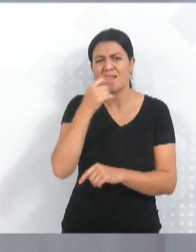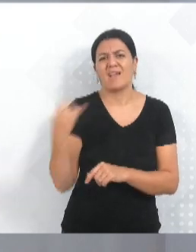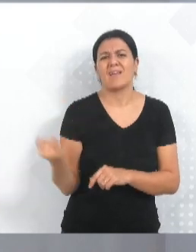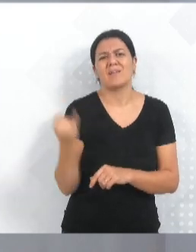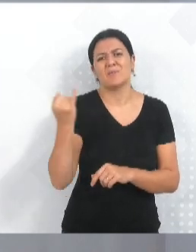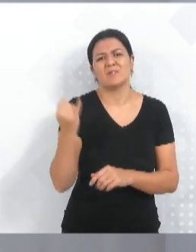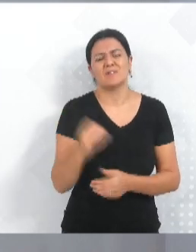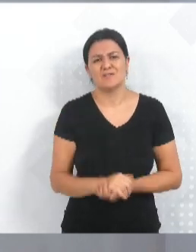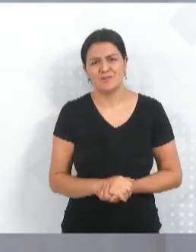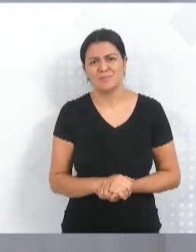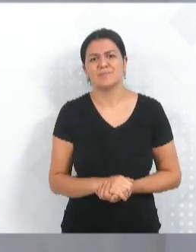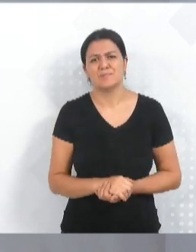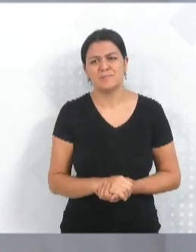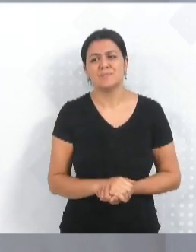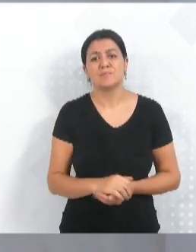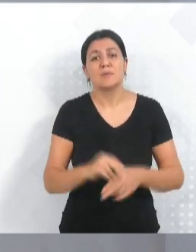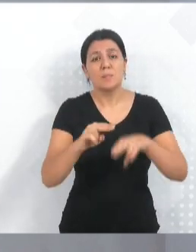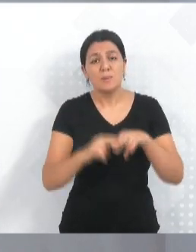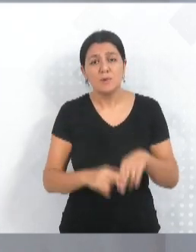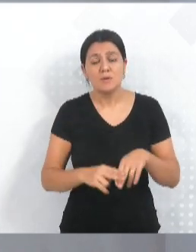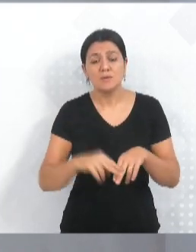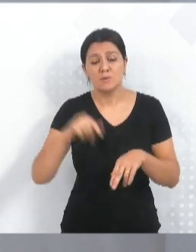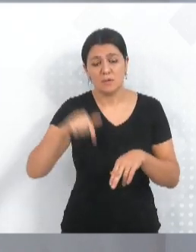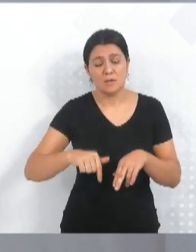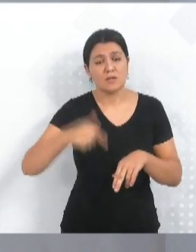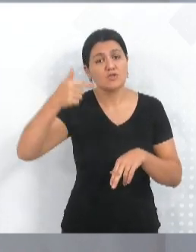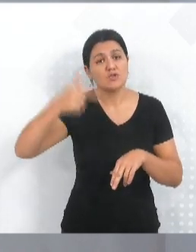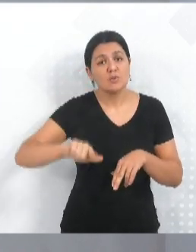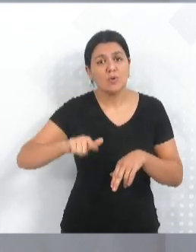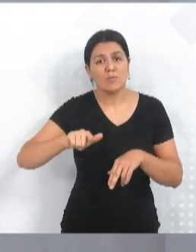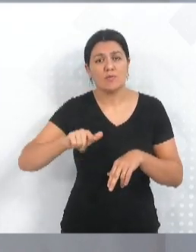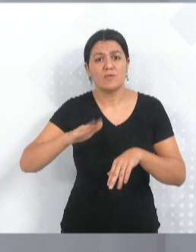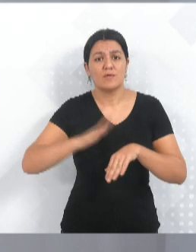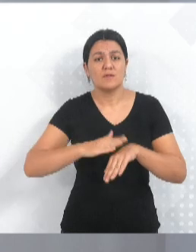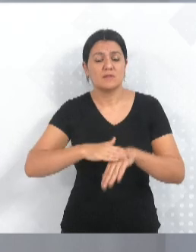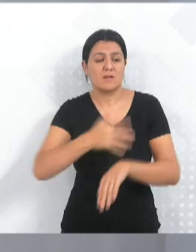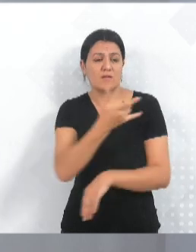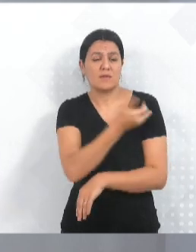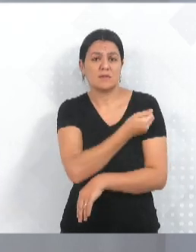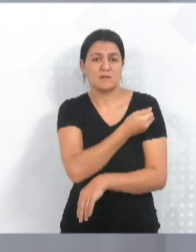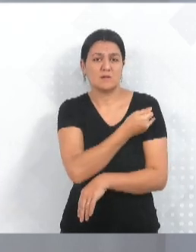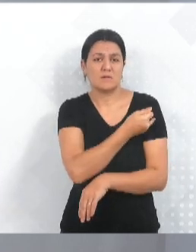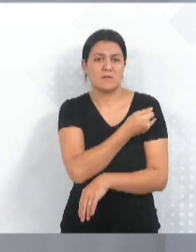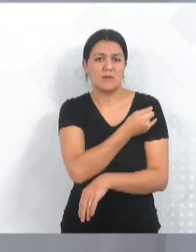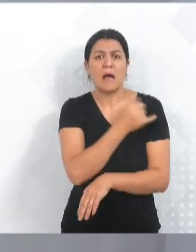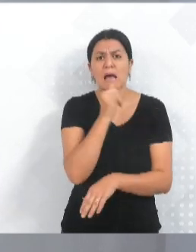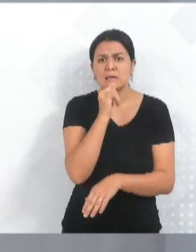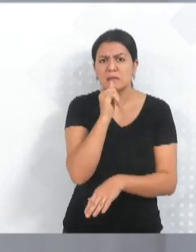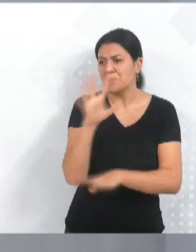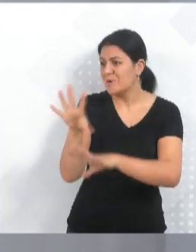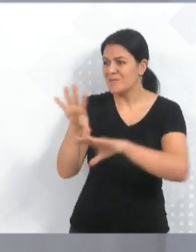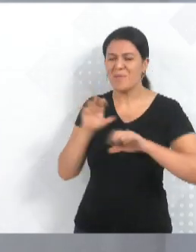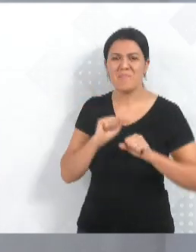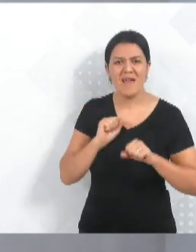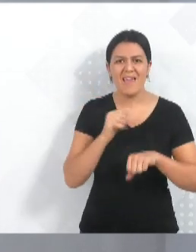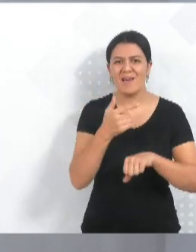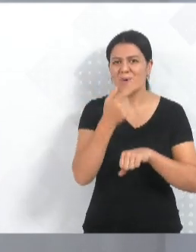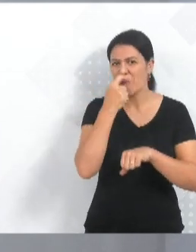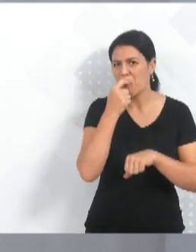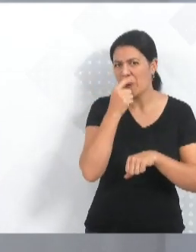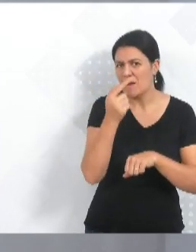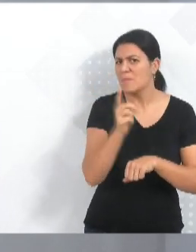uma vez aqui vamos ressaltar estar vacinado não significa que você não vai pegar a doença que você não vai ficar